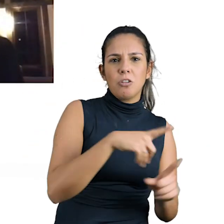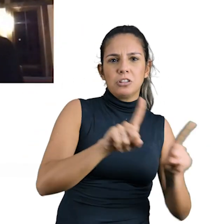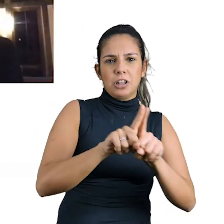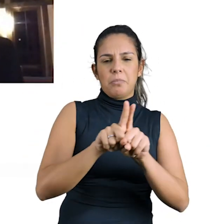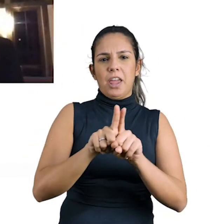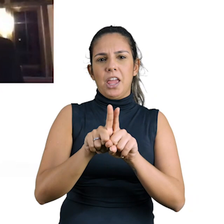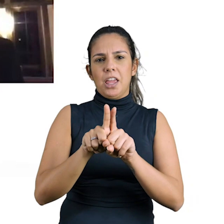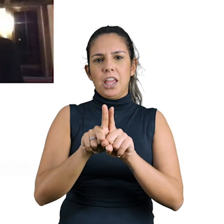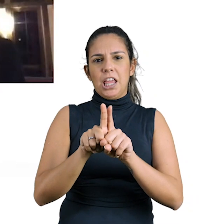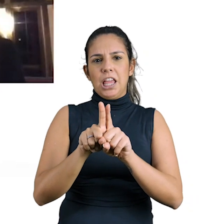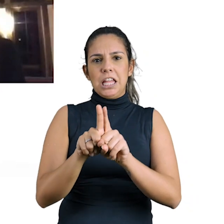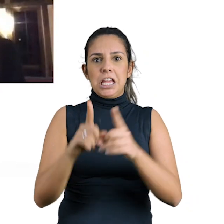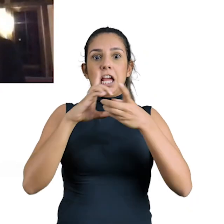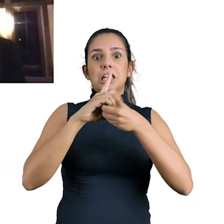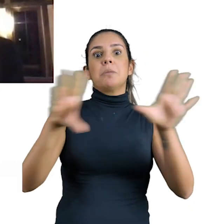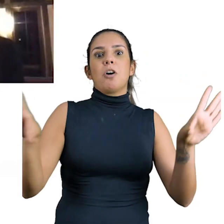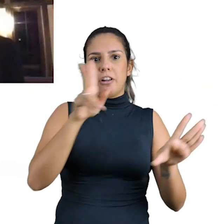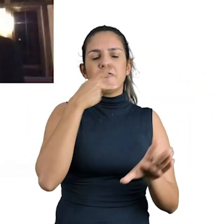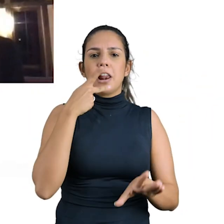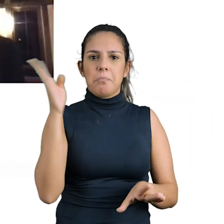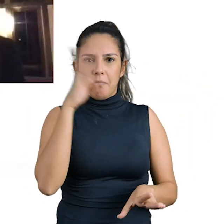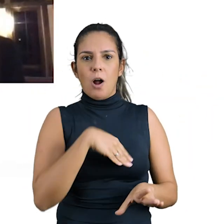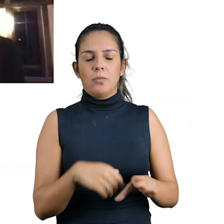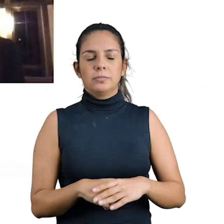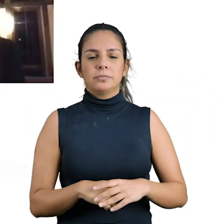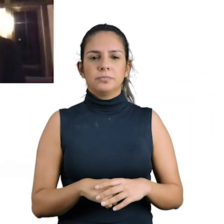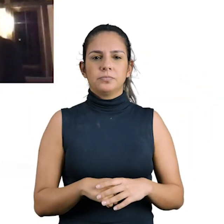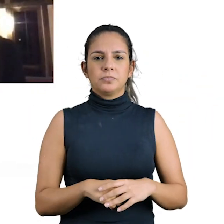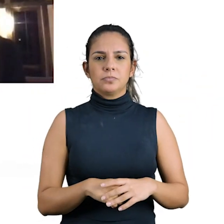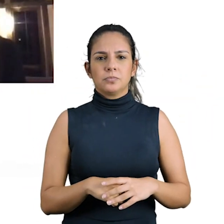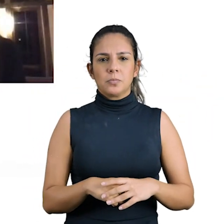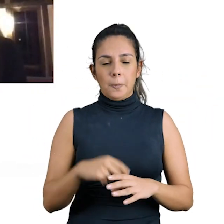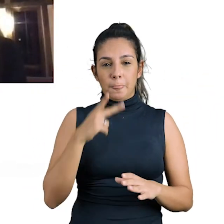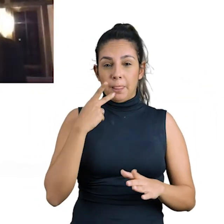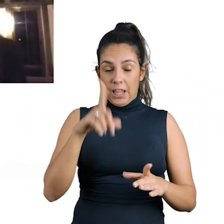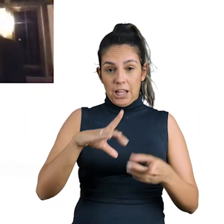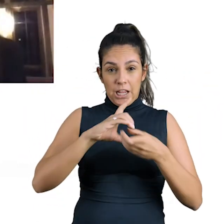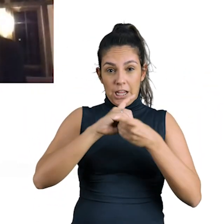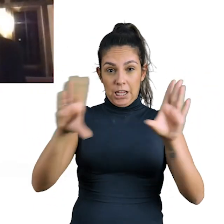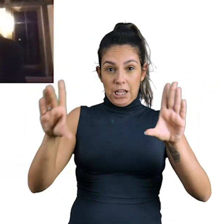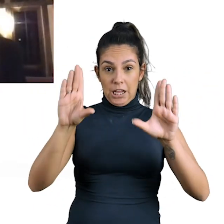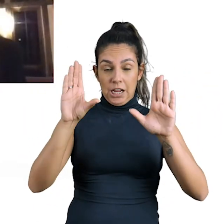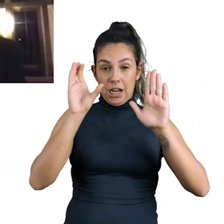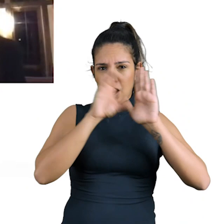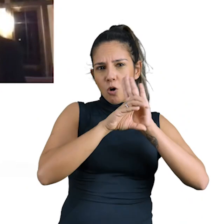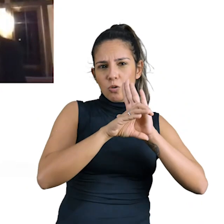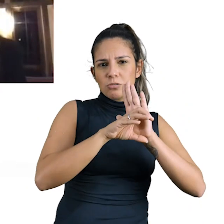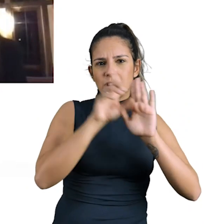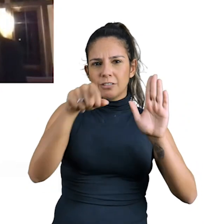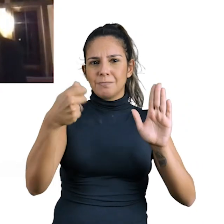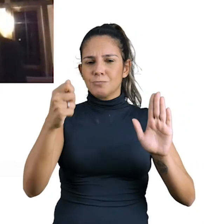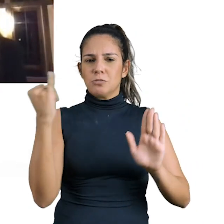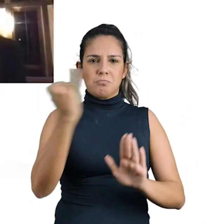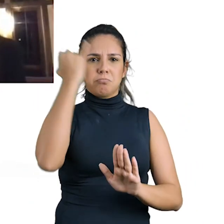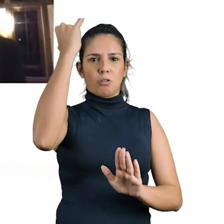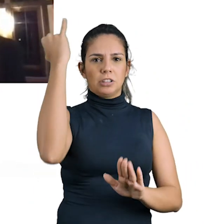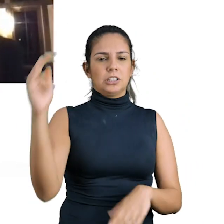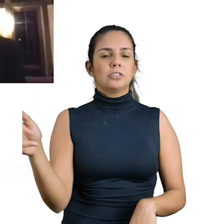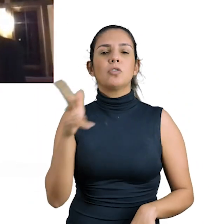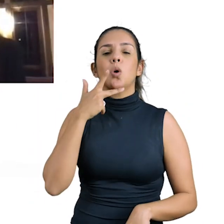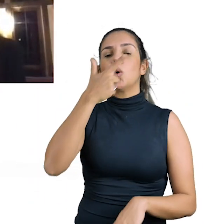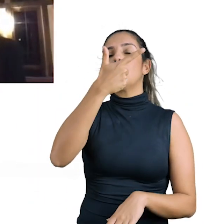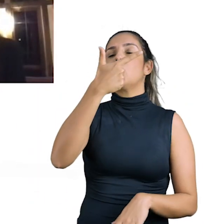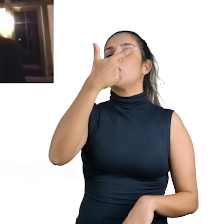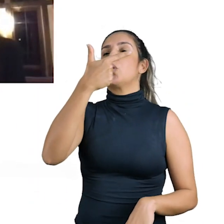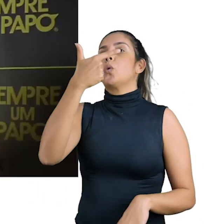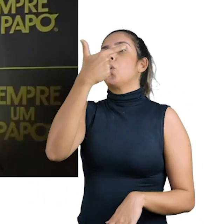instituições democráticas. Portanto, democracia é um conceito-chave nesse momento no Brasil. Vamos falar de outro